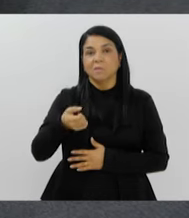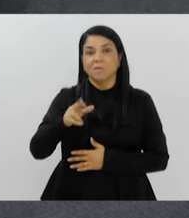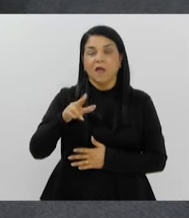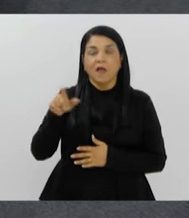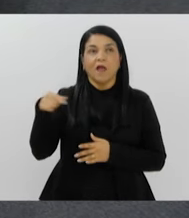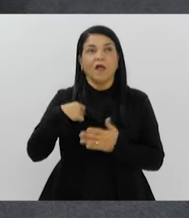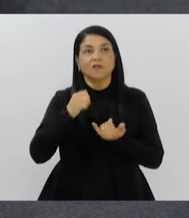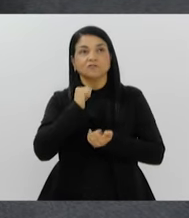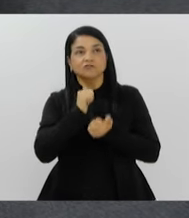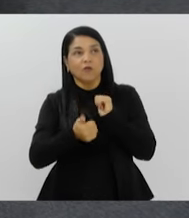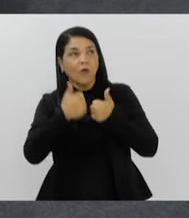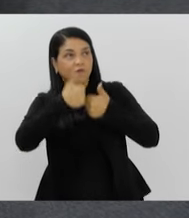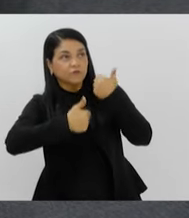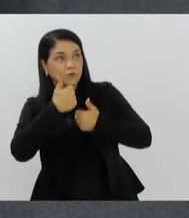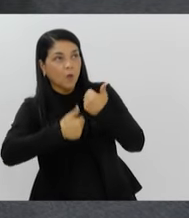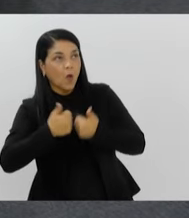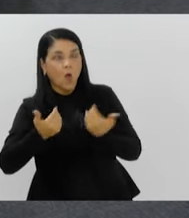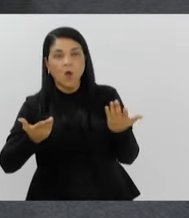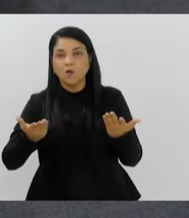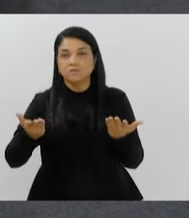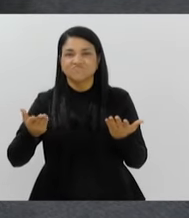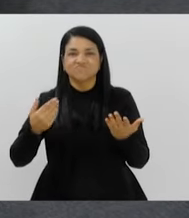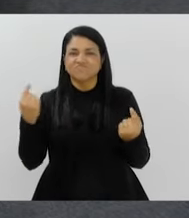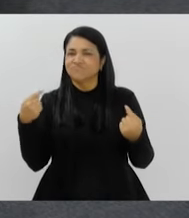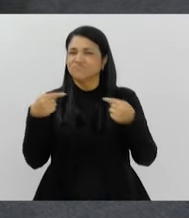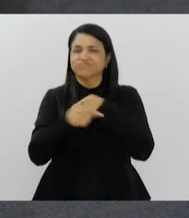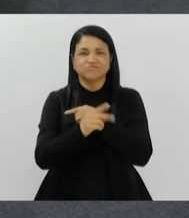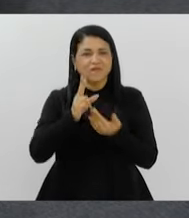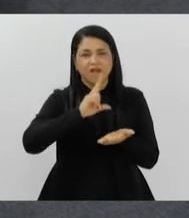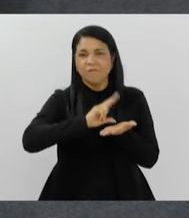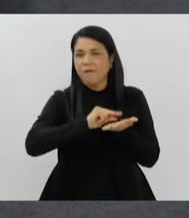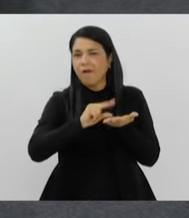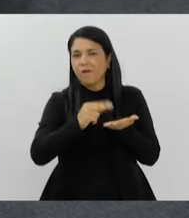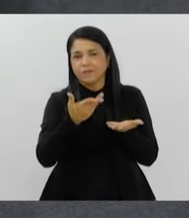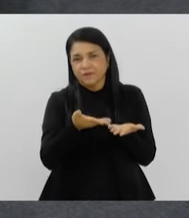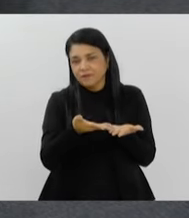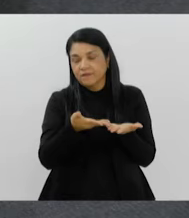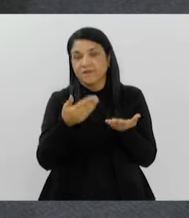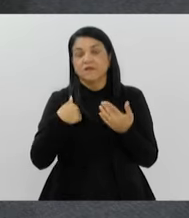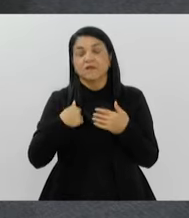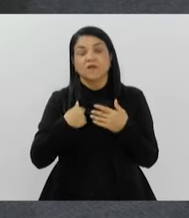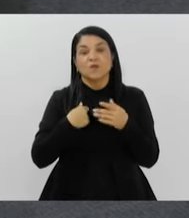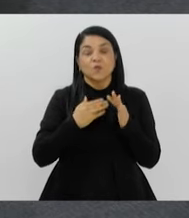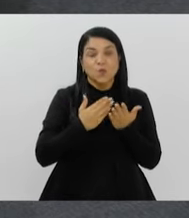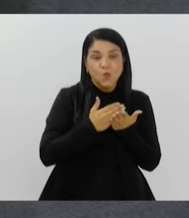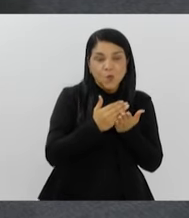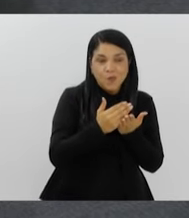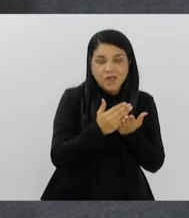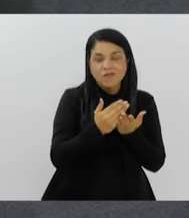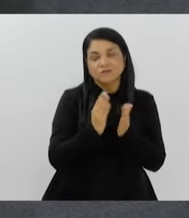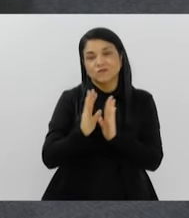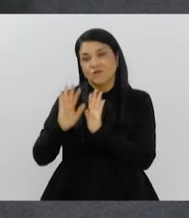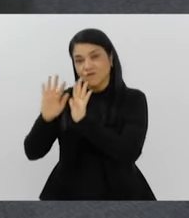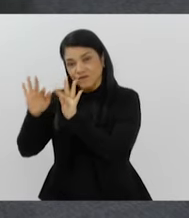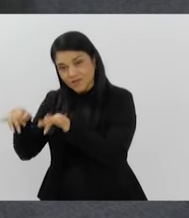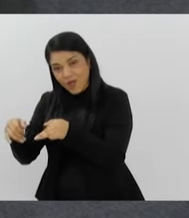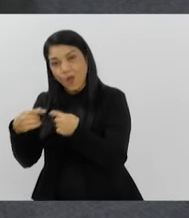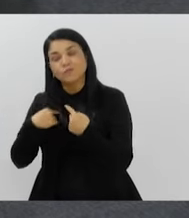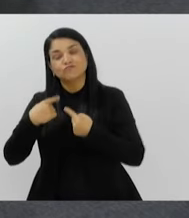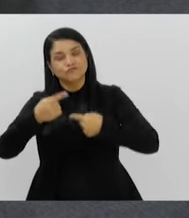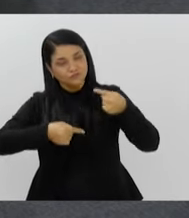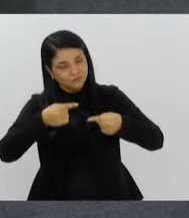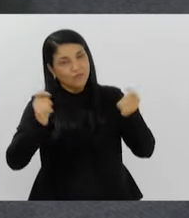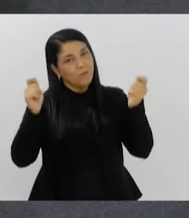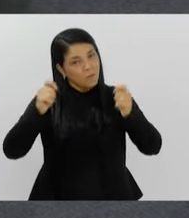ver com a pauta? Nada. Expediente inicial e final é para ter todas as discussões temáticas,